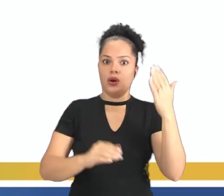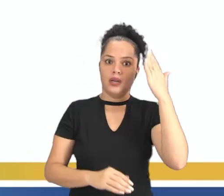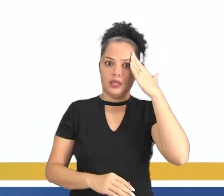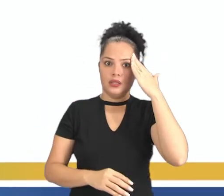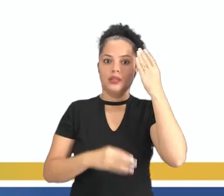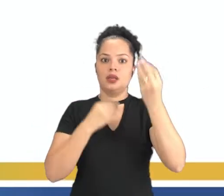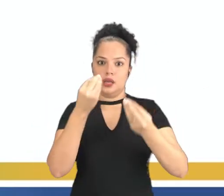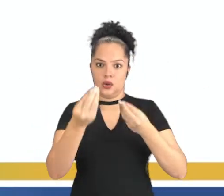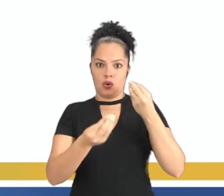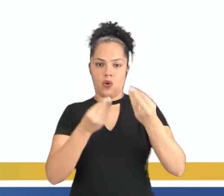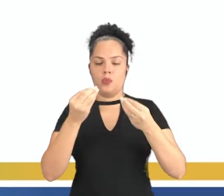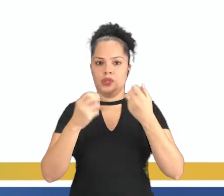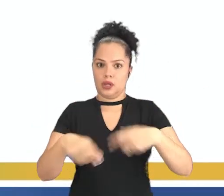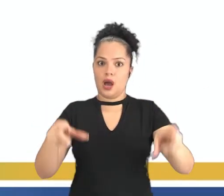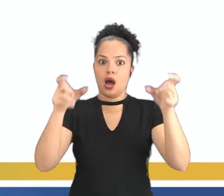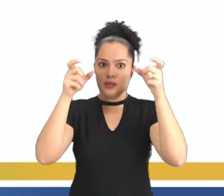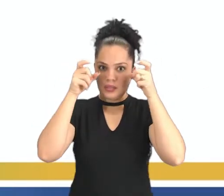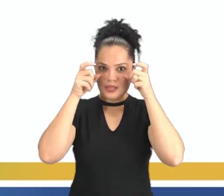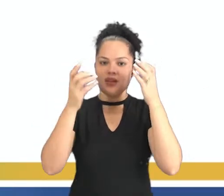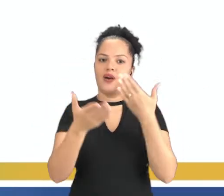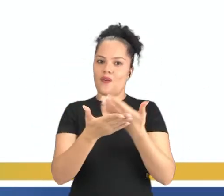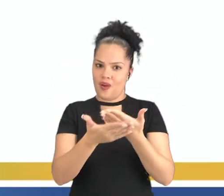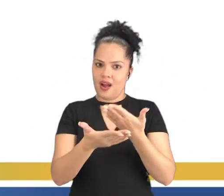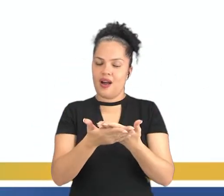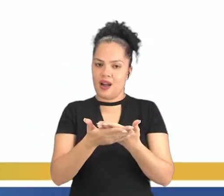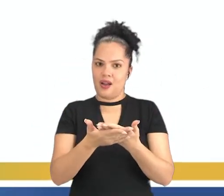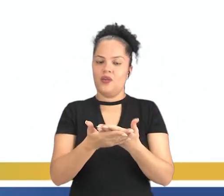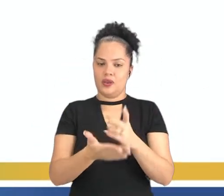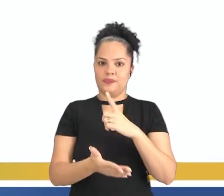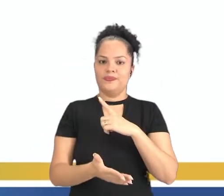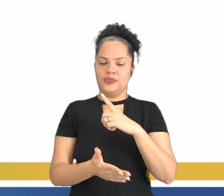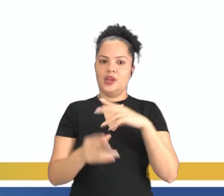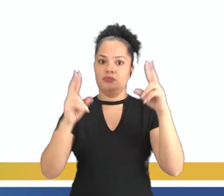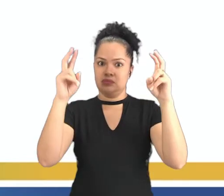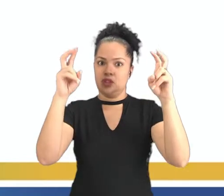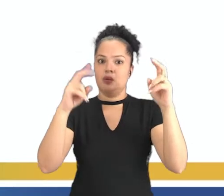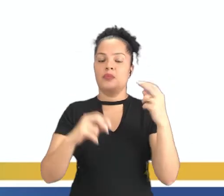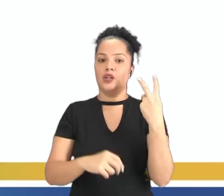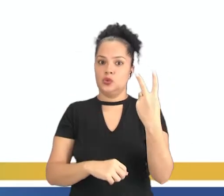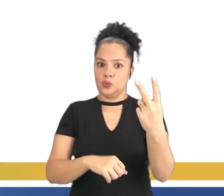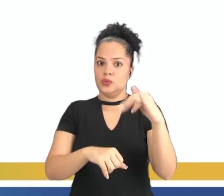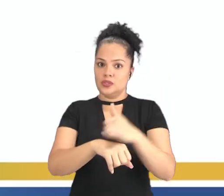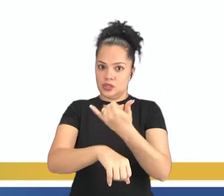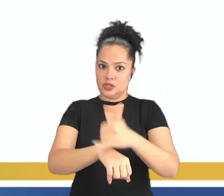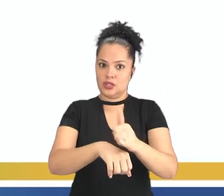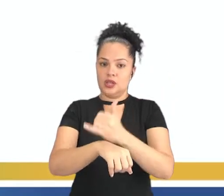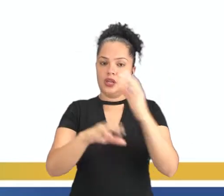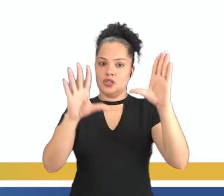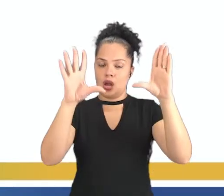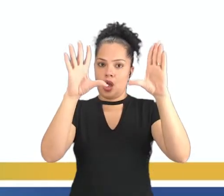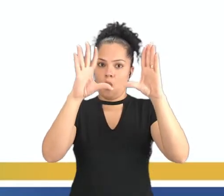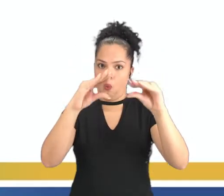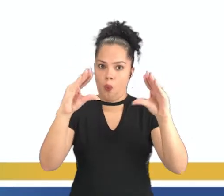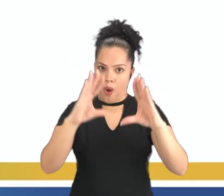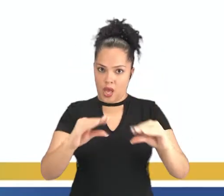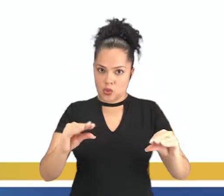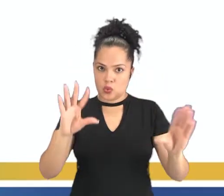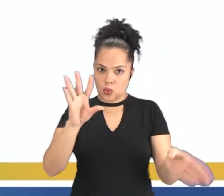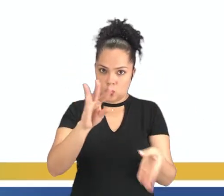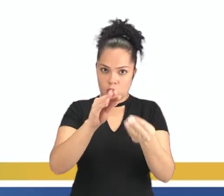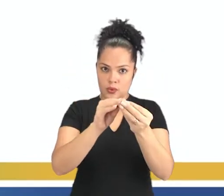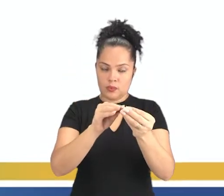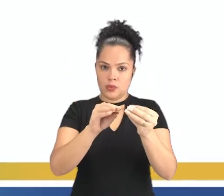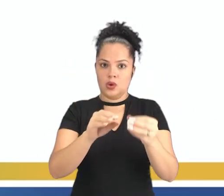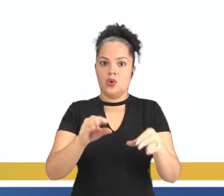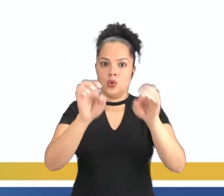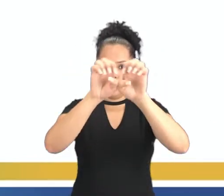deles. Atenção, nessa aula estudaremos duas dessas estratégias, o resumo e o esquema. Na aula